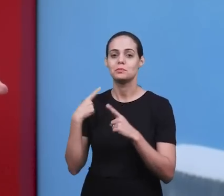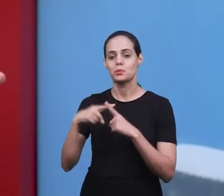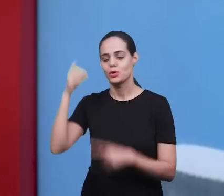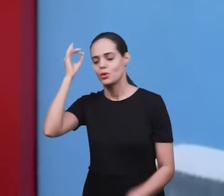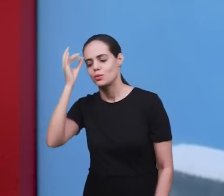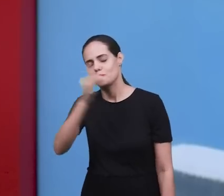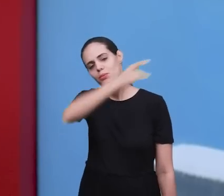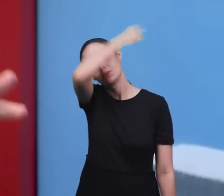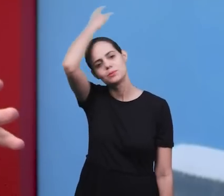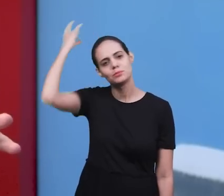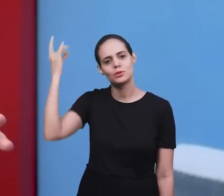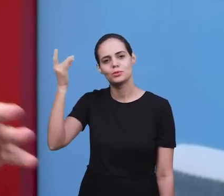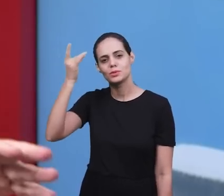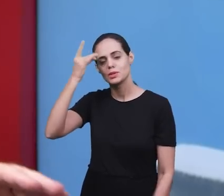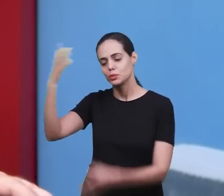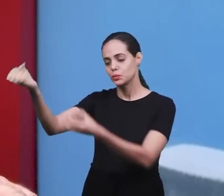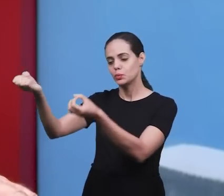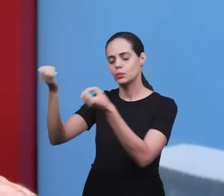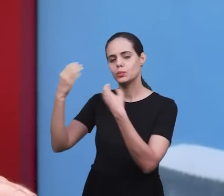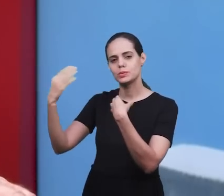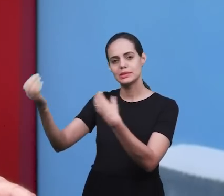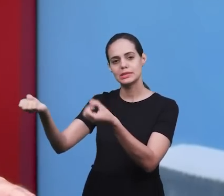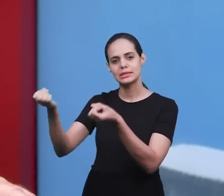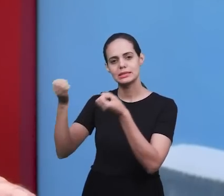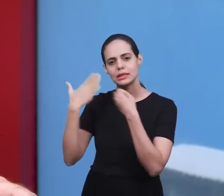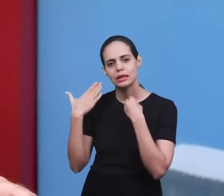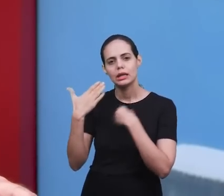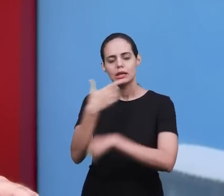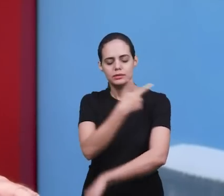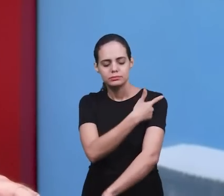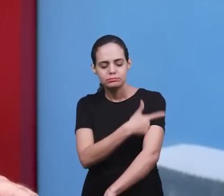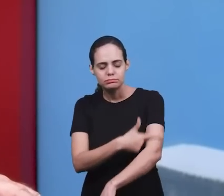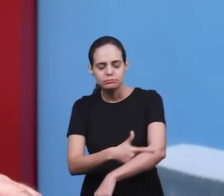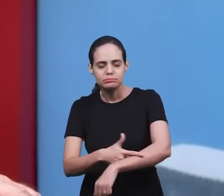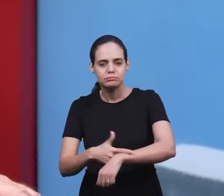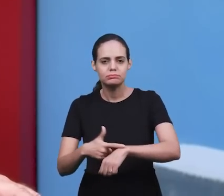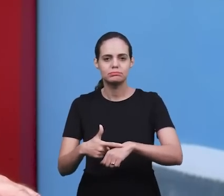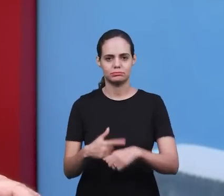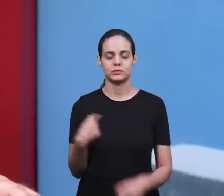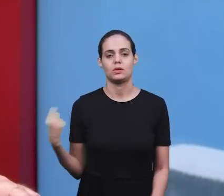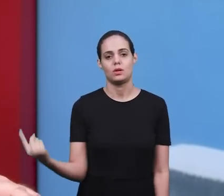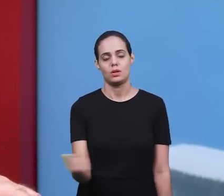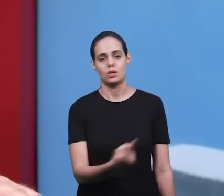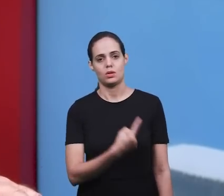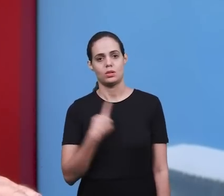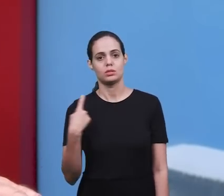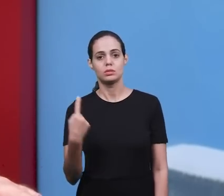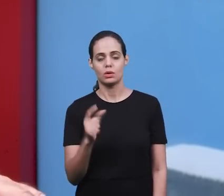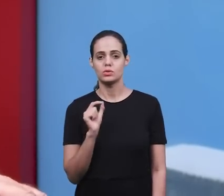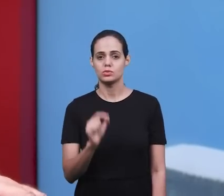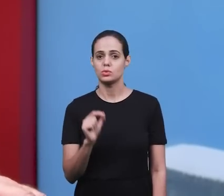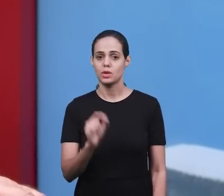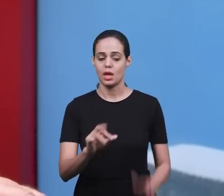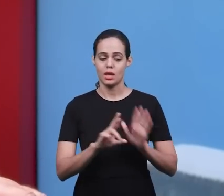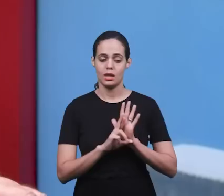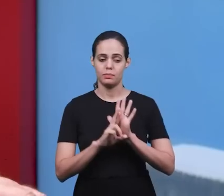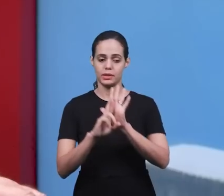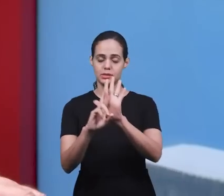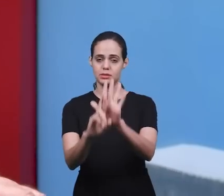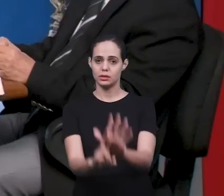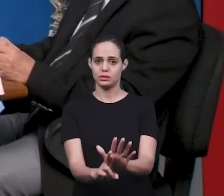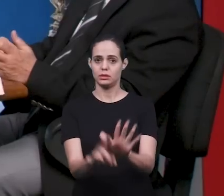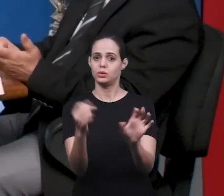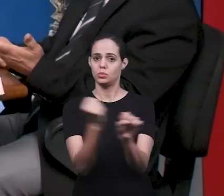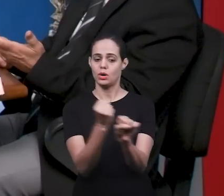isso. E nós estamos ali representando uma obra do Espírito Santo. Isso é sério demais. O